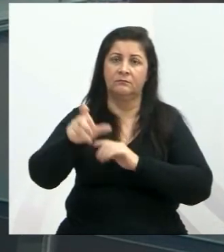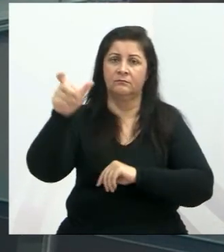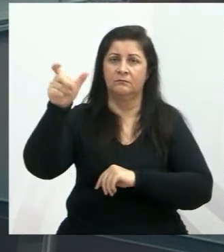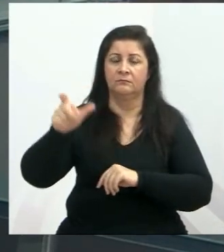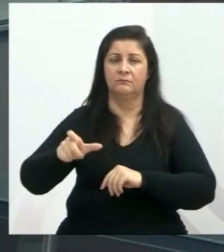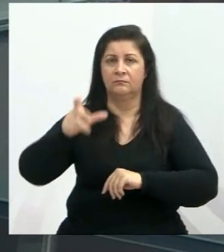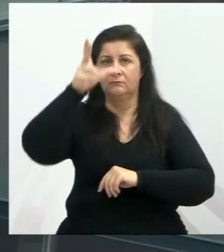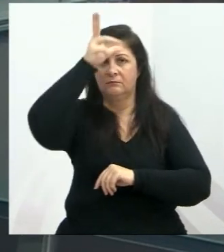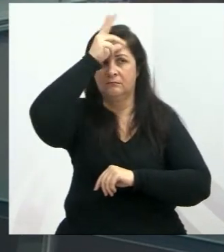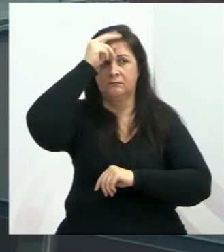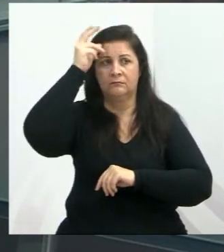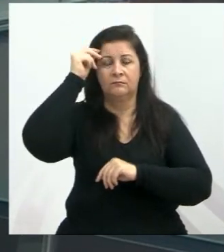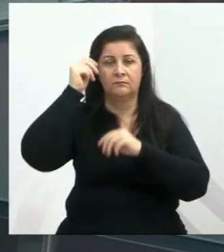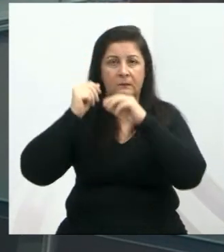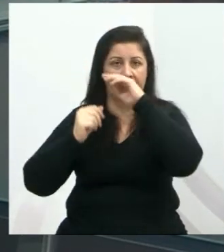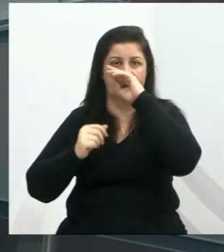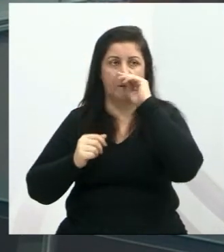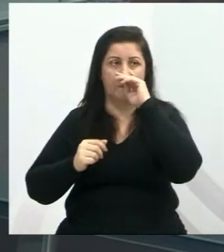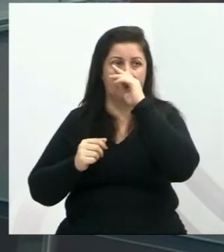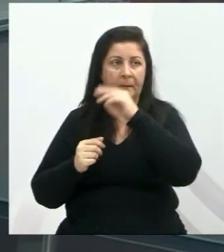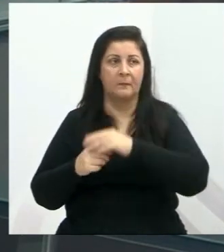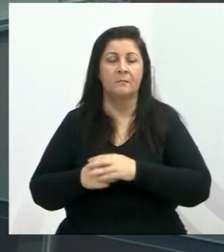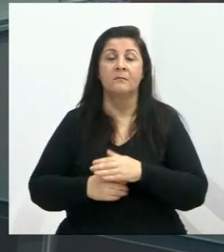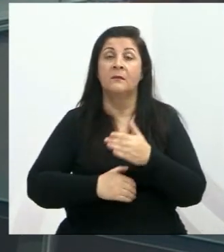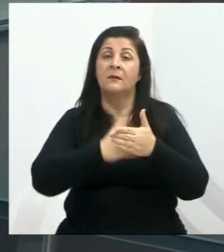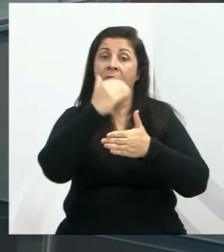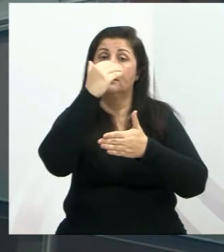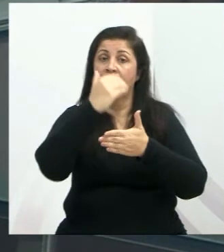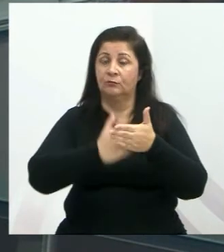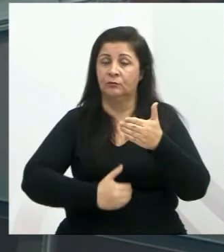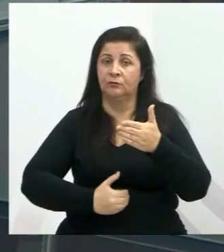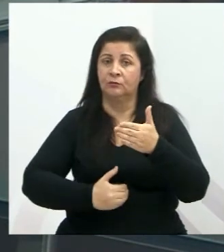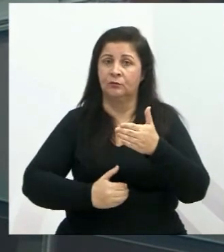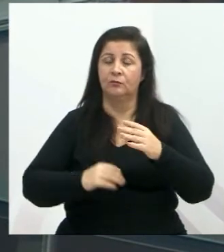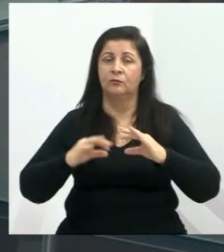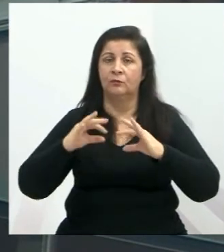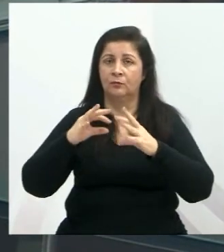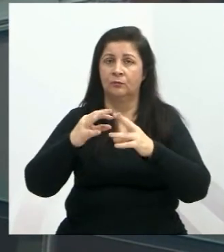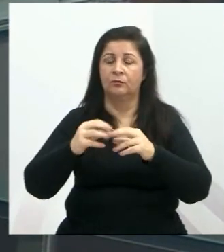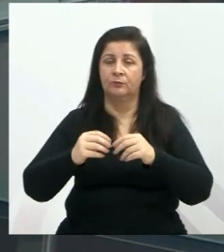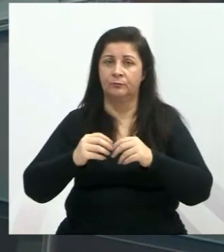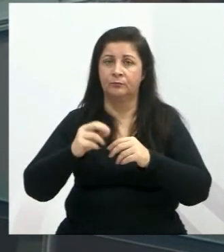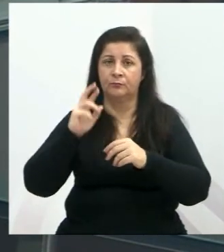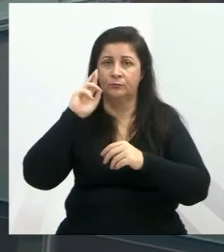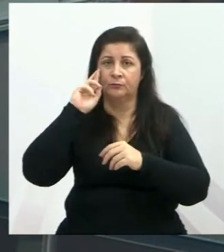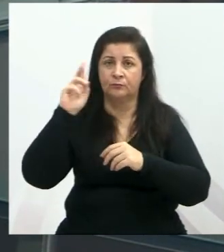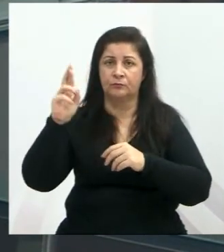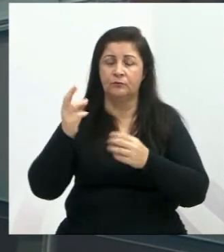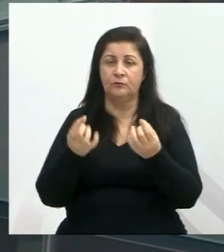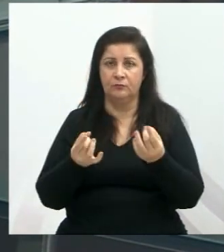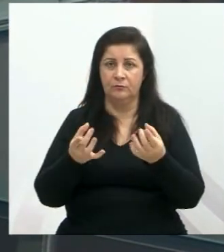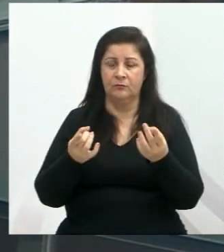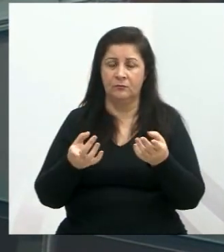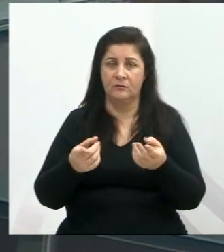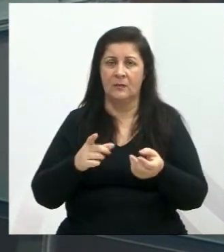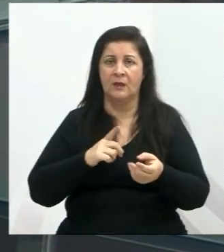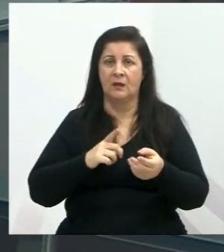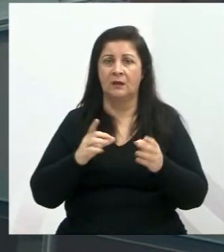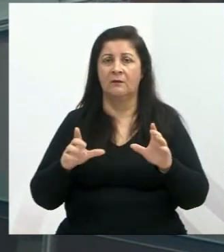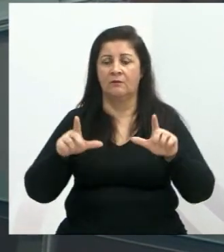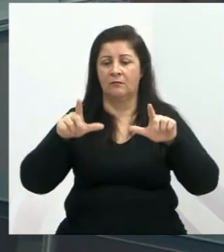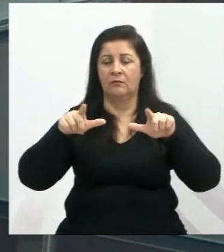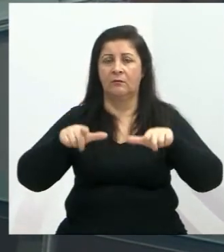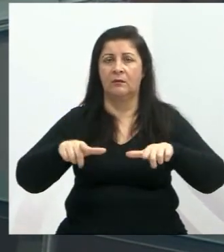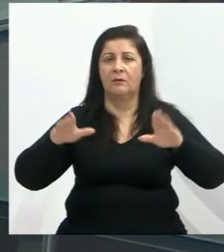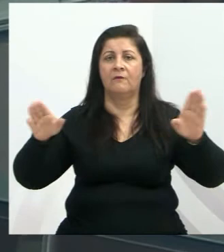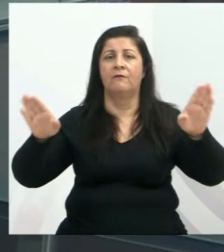para conceder isenção aos comerciantes que tiveram prejuízo nos seus comércios, que tiveram seus estabelecimentos